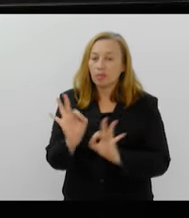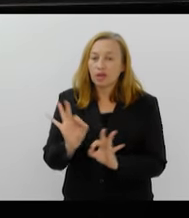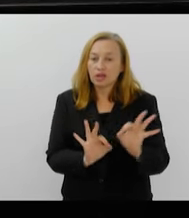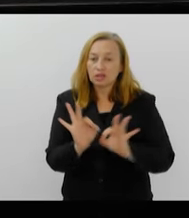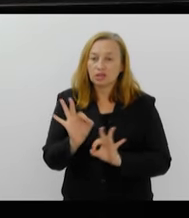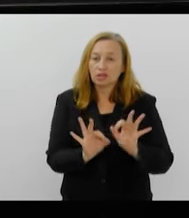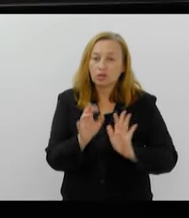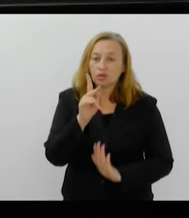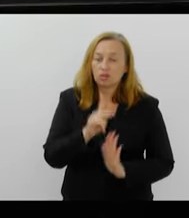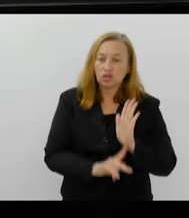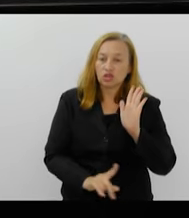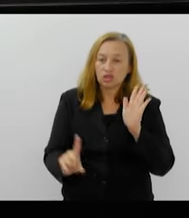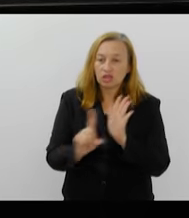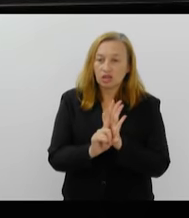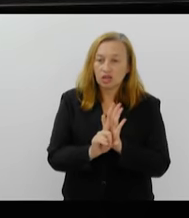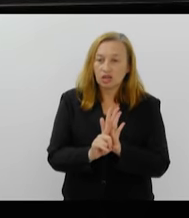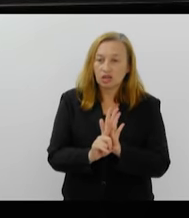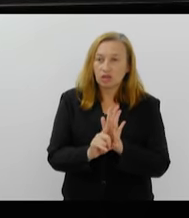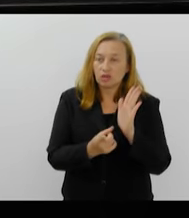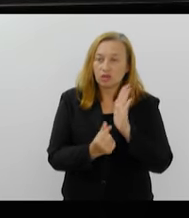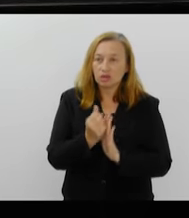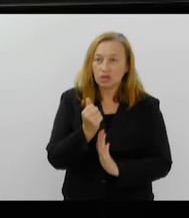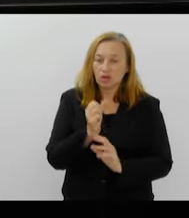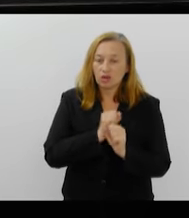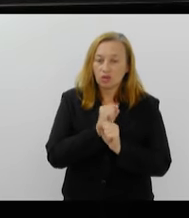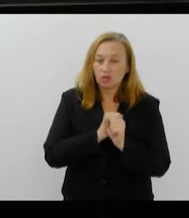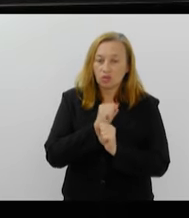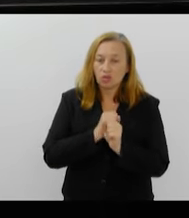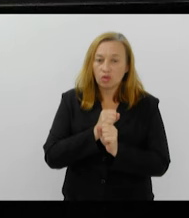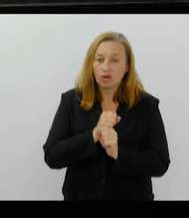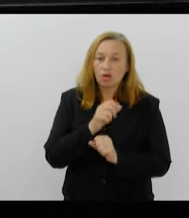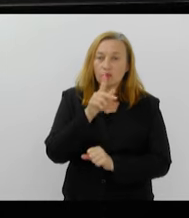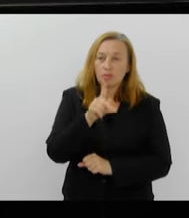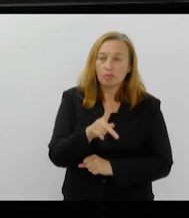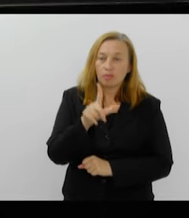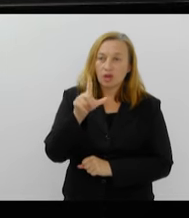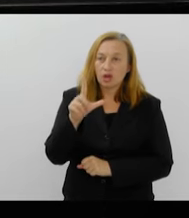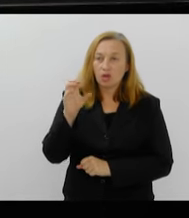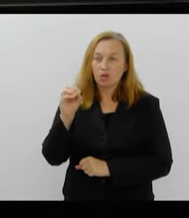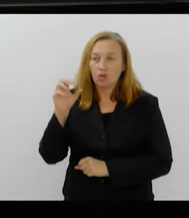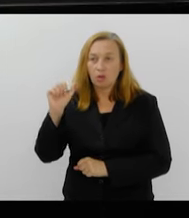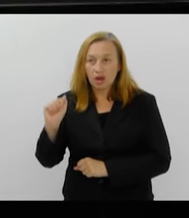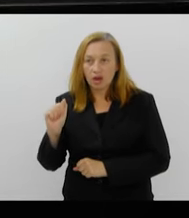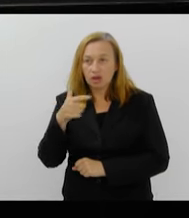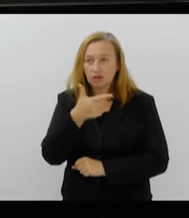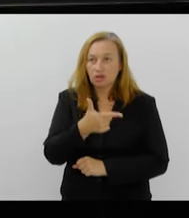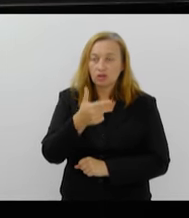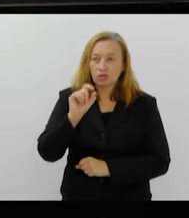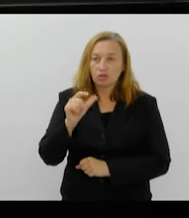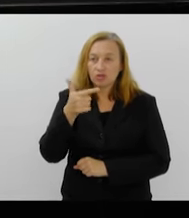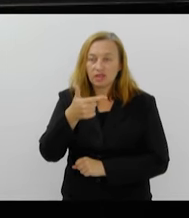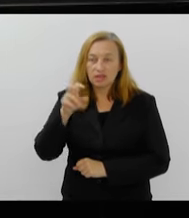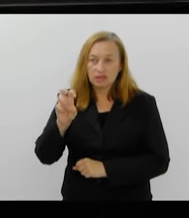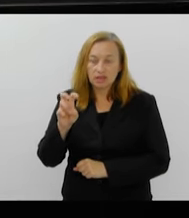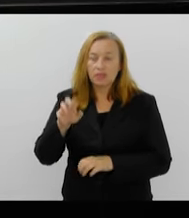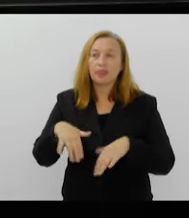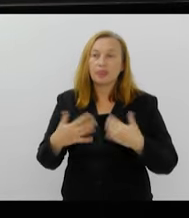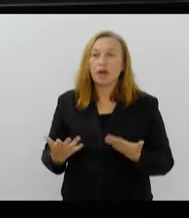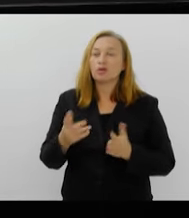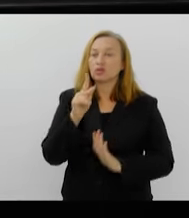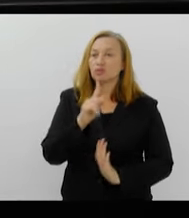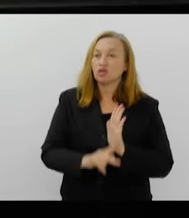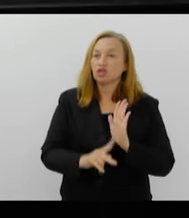do Projeto de Lei Orçamentária Anual, o PILOA de 2025. Pois bem, esse Projeto de